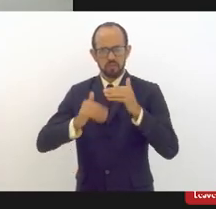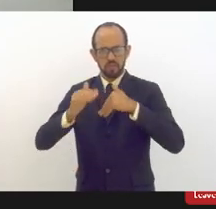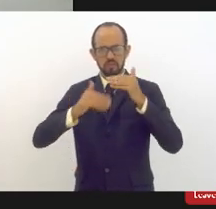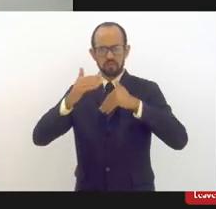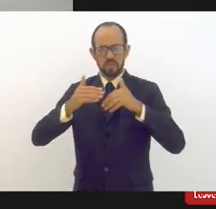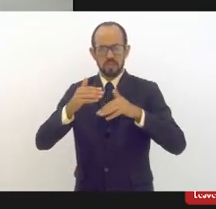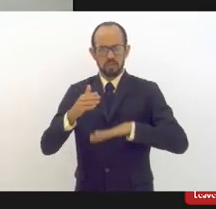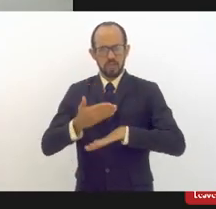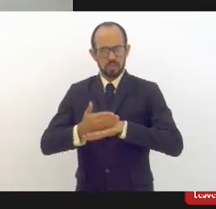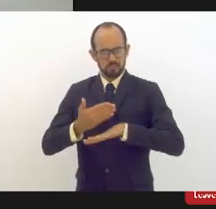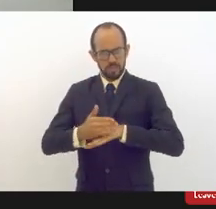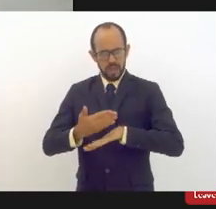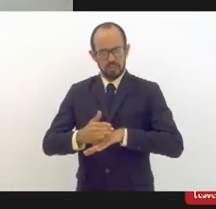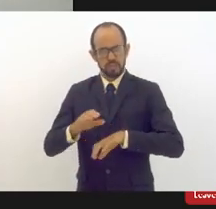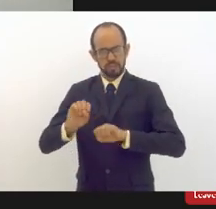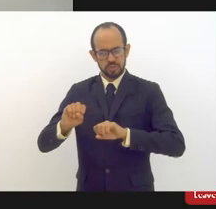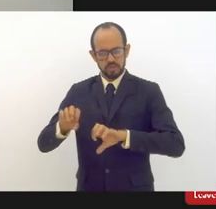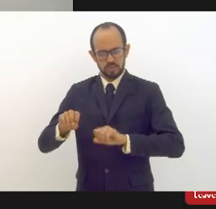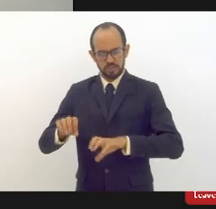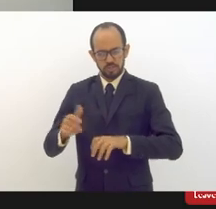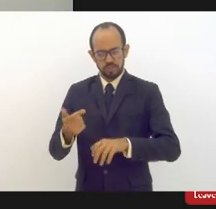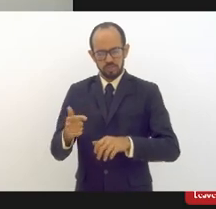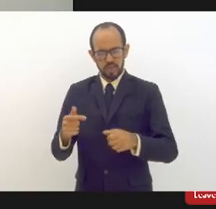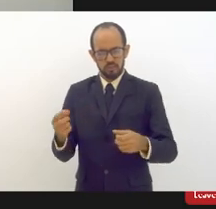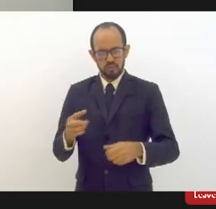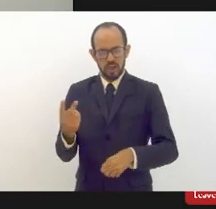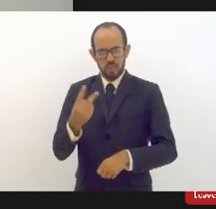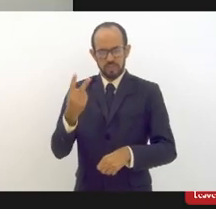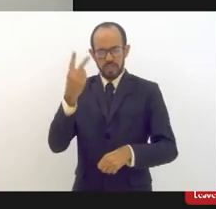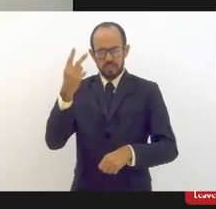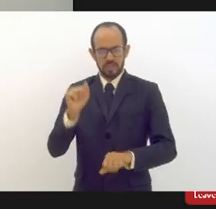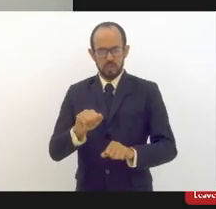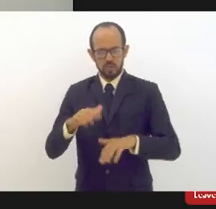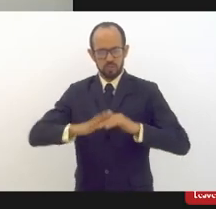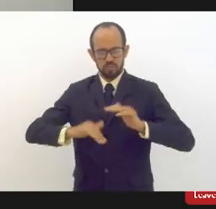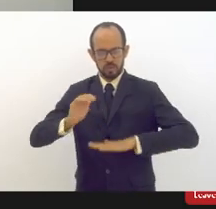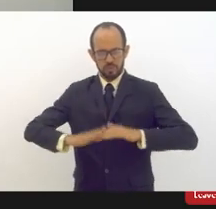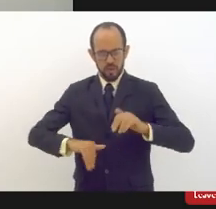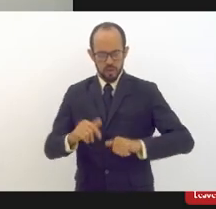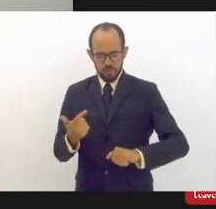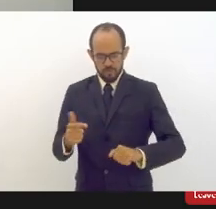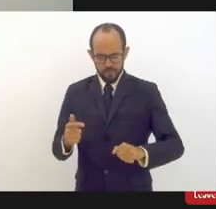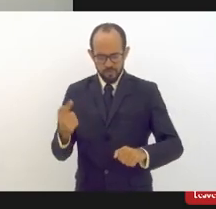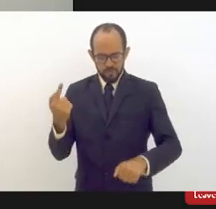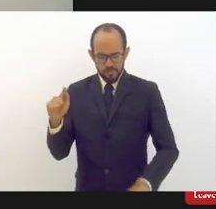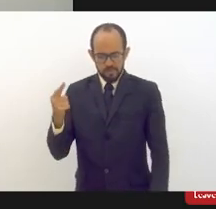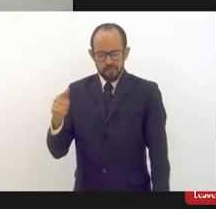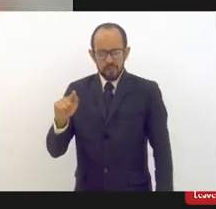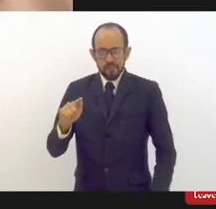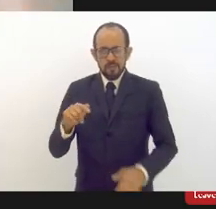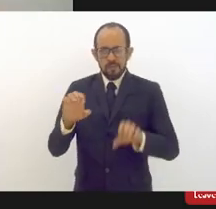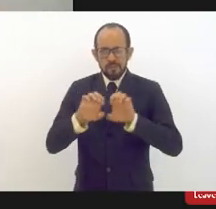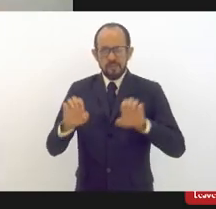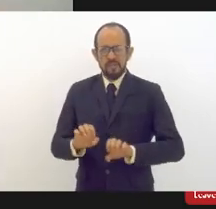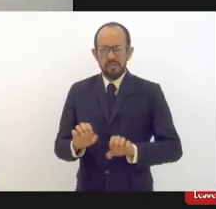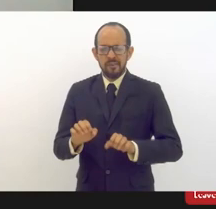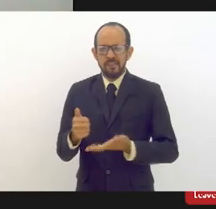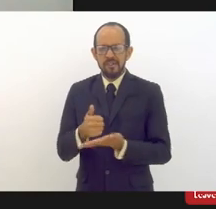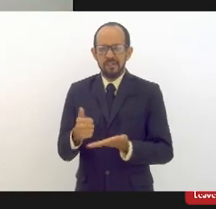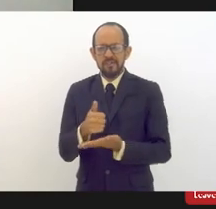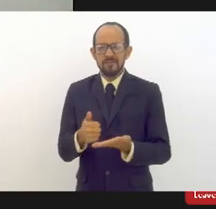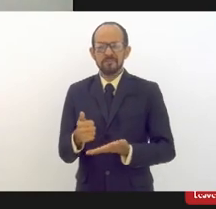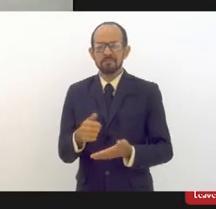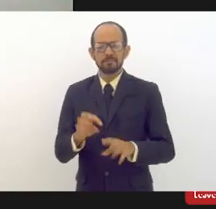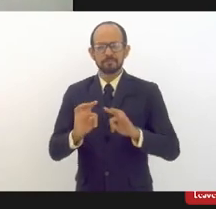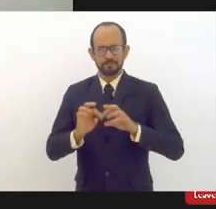das práticas de ensino, não valoriza seus profissionais e não garante uma estrutura mínima para que todas as escolas